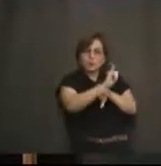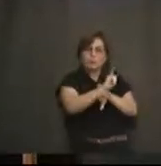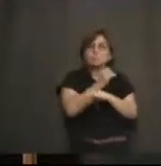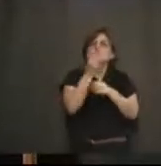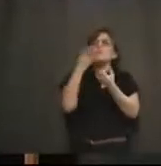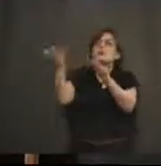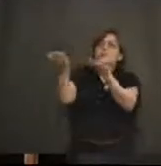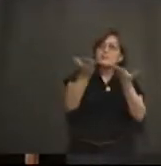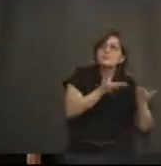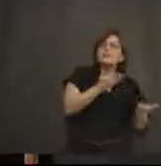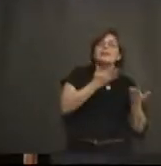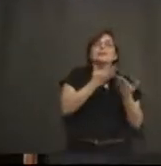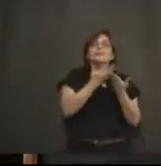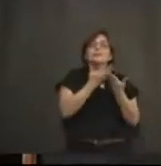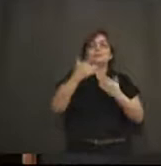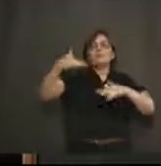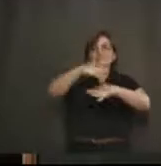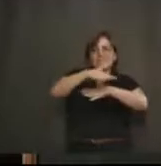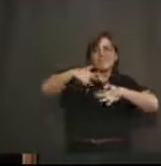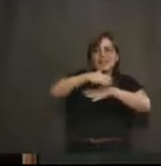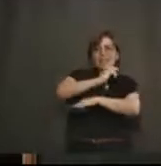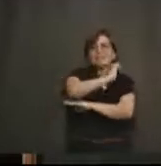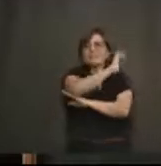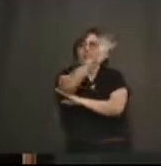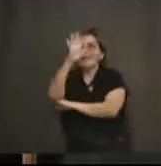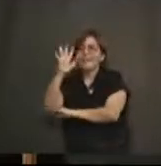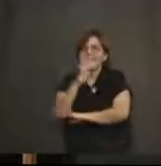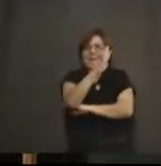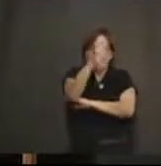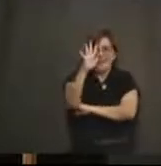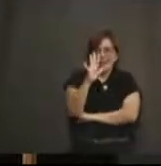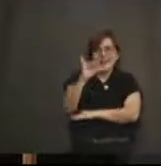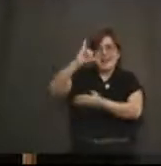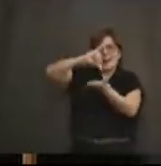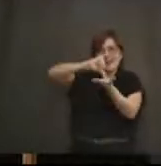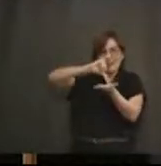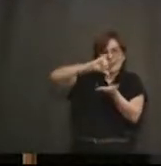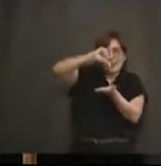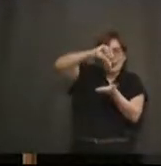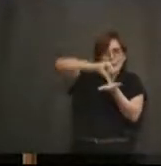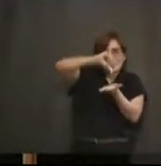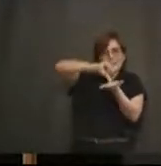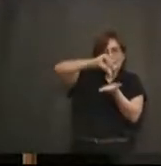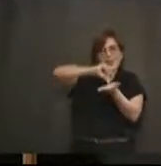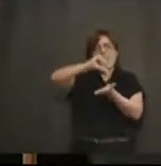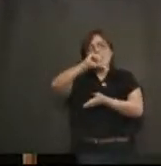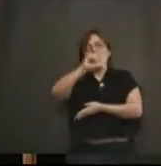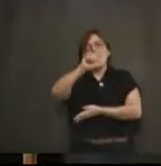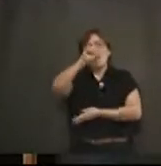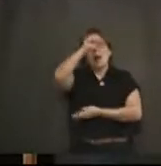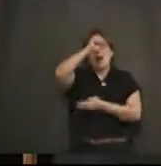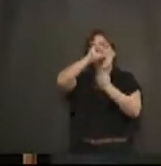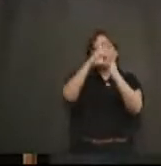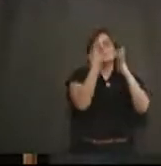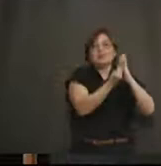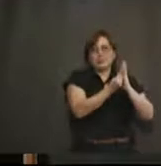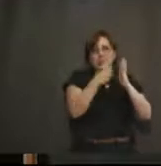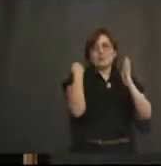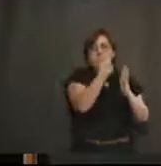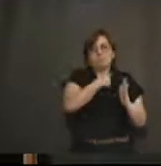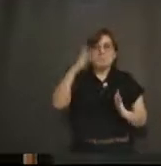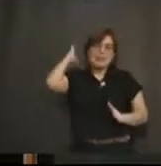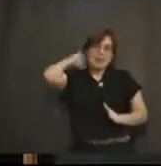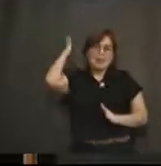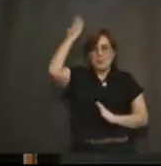cidade das Mangueiras, à capital da Amazônia, a nossa querida Belém do Pará. É um grande prazer recebê-los